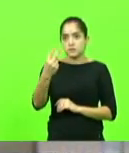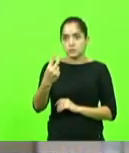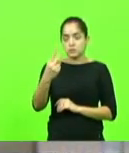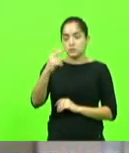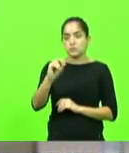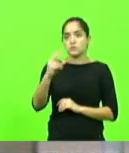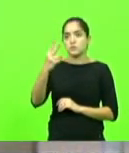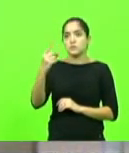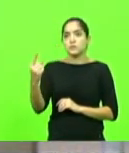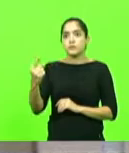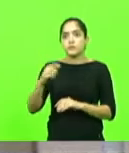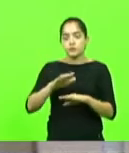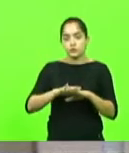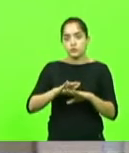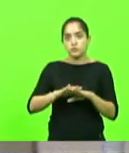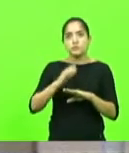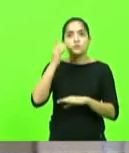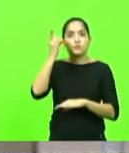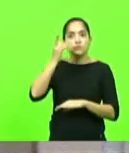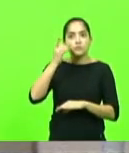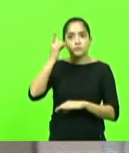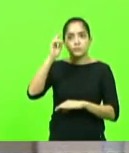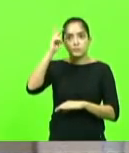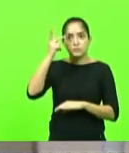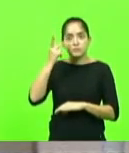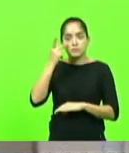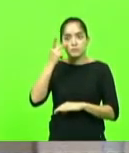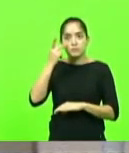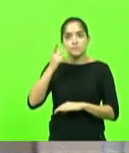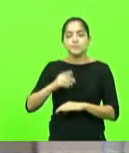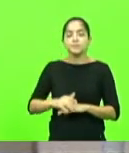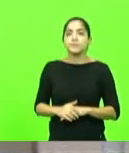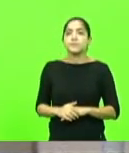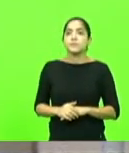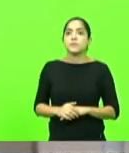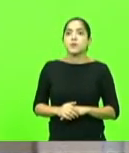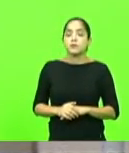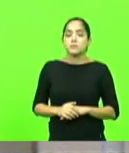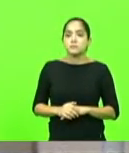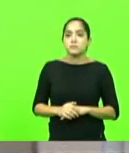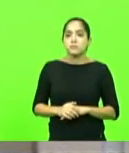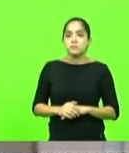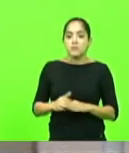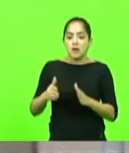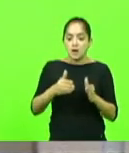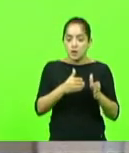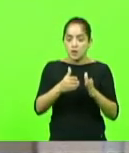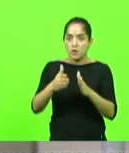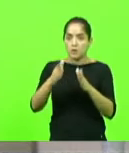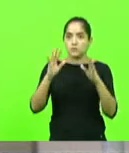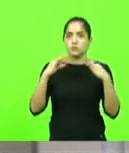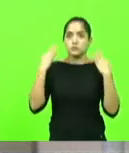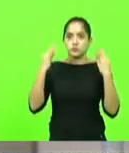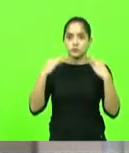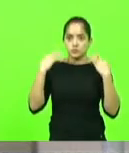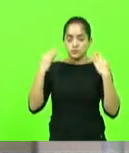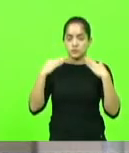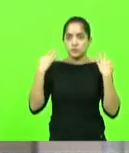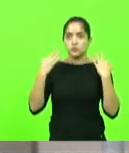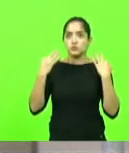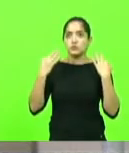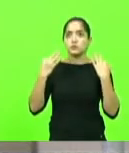206.2/2021, autor deputado Milton Obos e Laércio Schuster, institui a rota turística do Circuito Vale Europeu